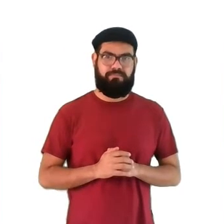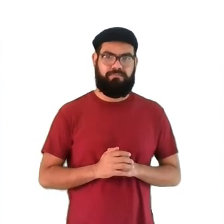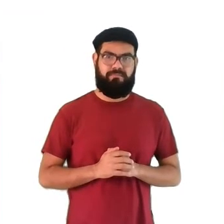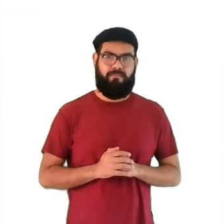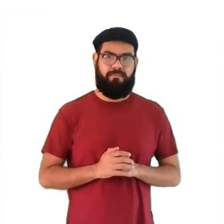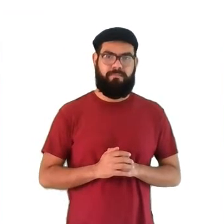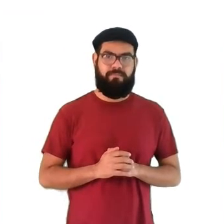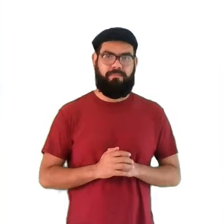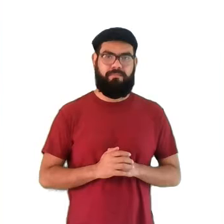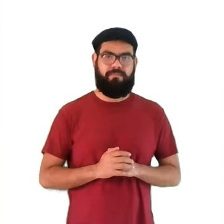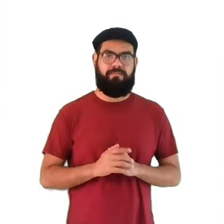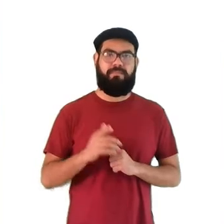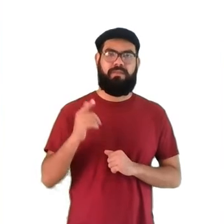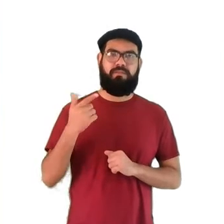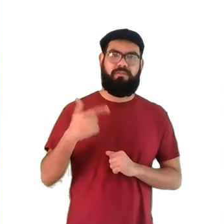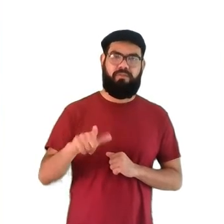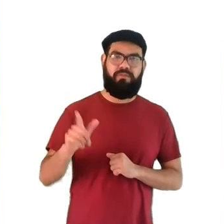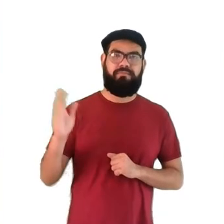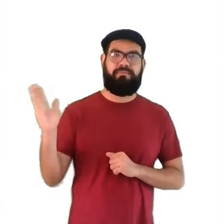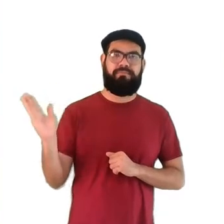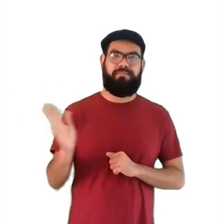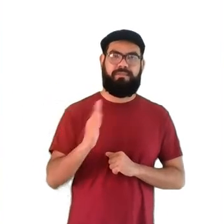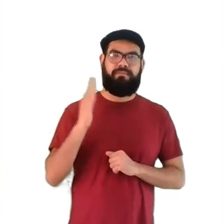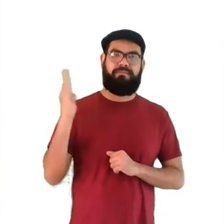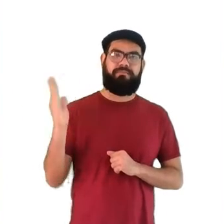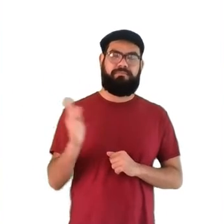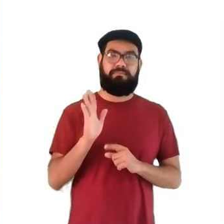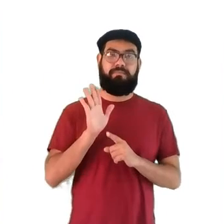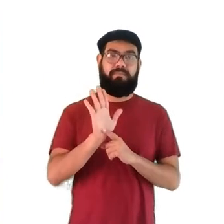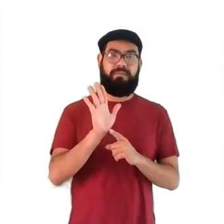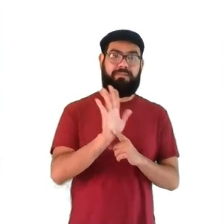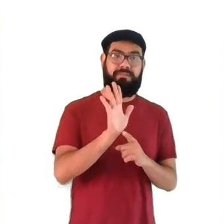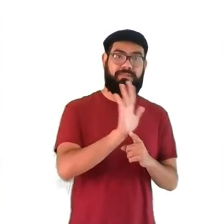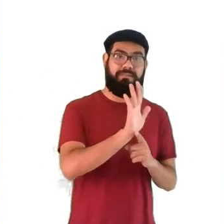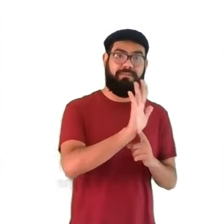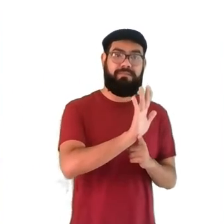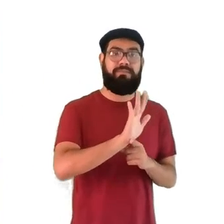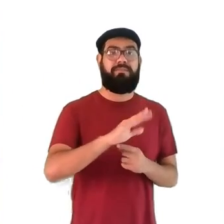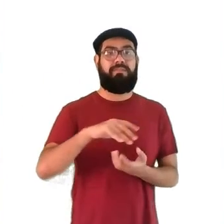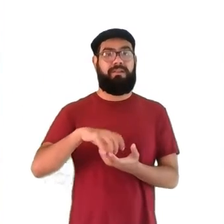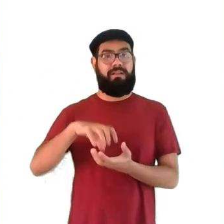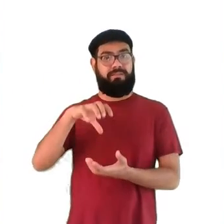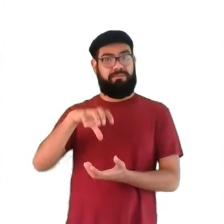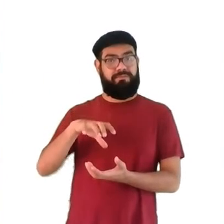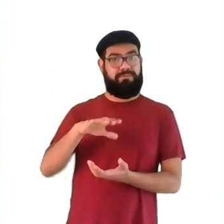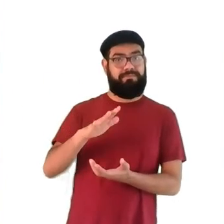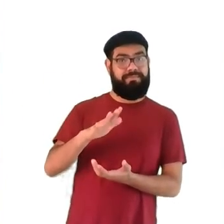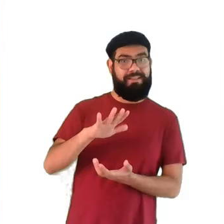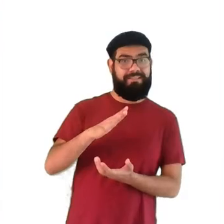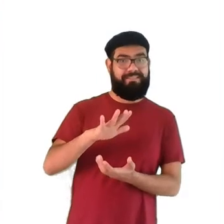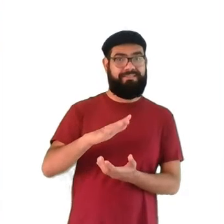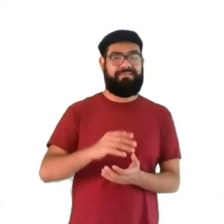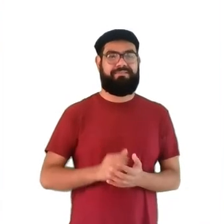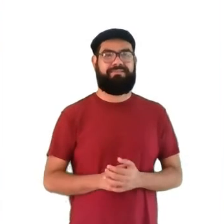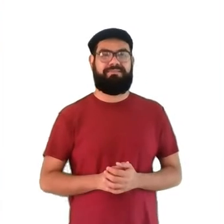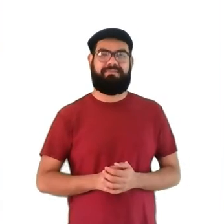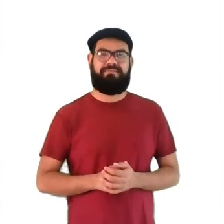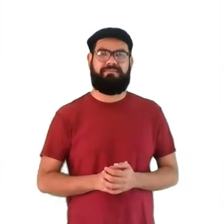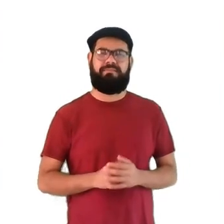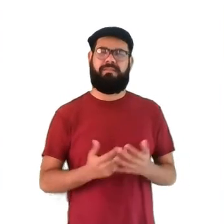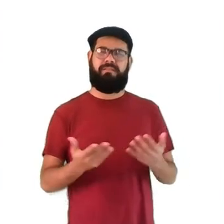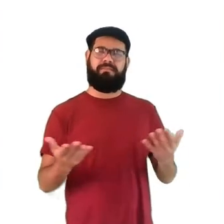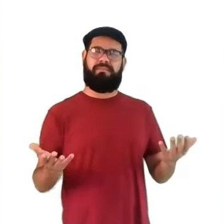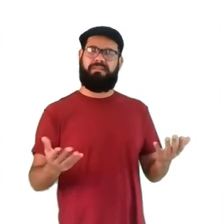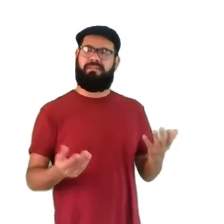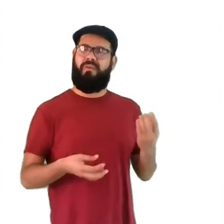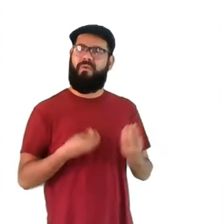vez, mais algumas imagens demonstrando aí o nosso adulto médio. Mas e aí, como será que está a